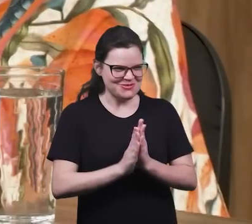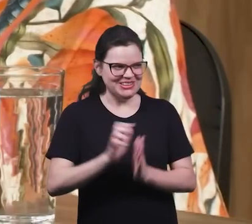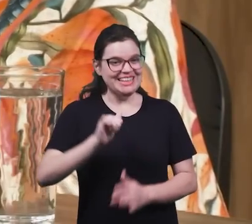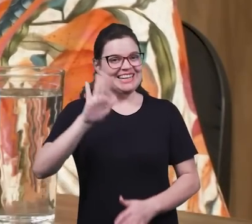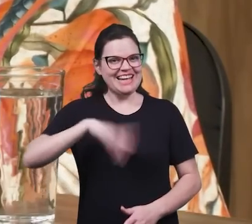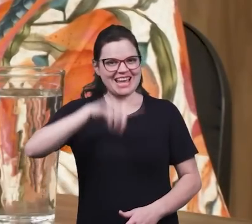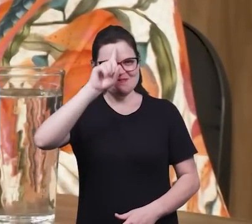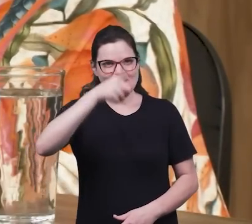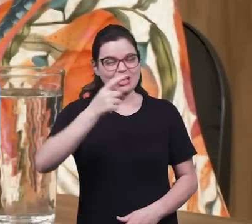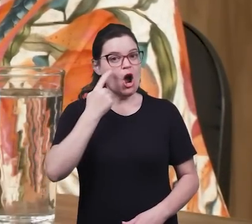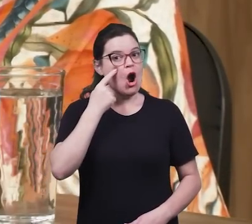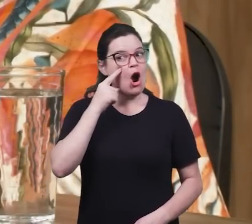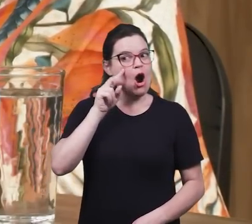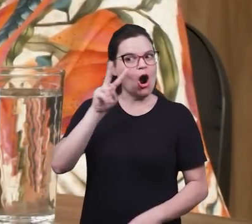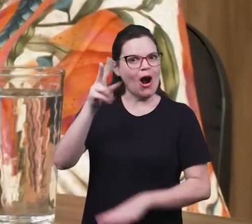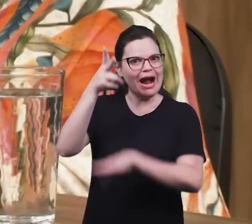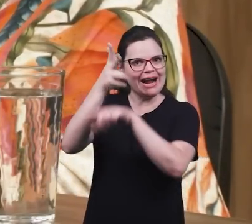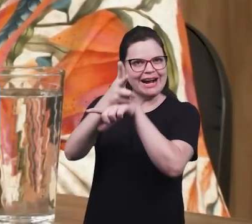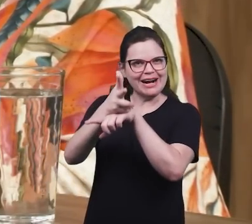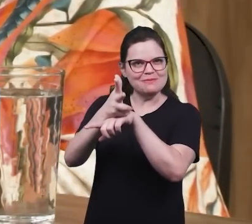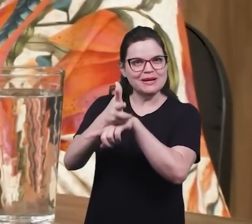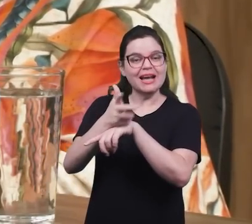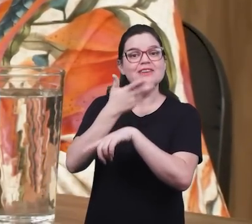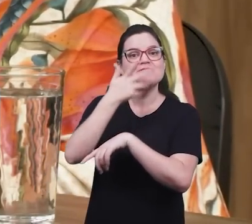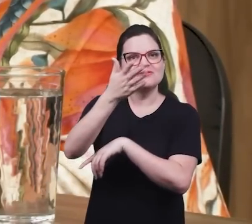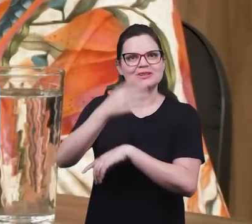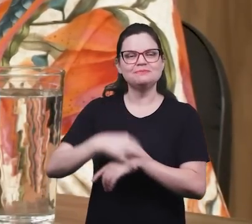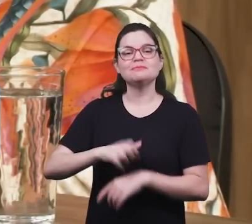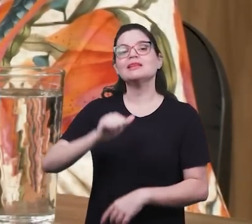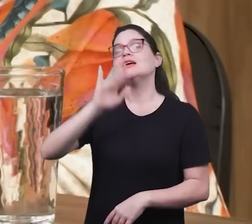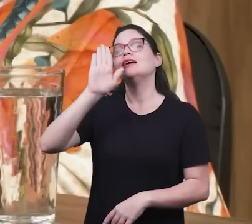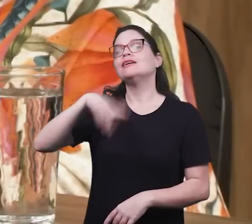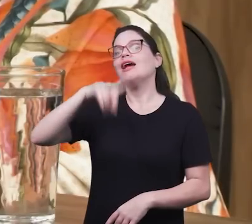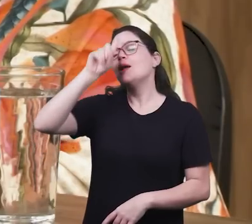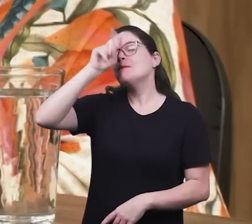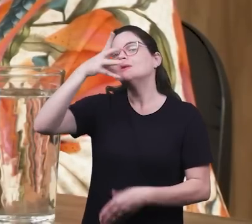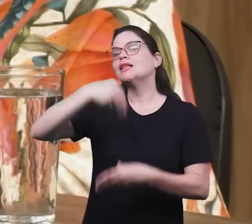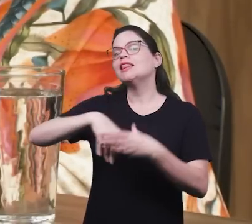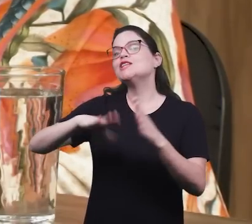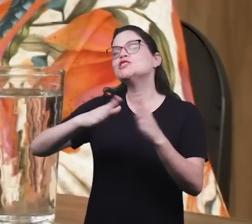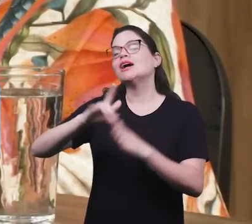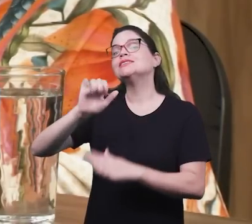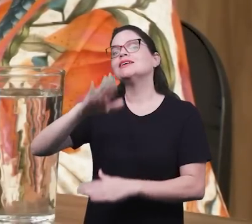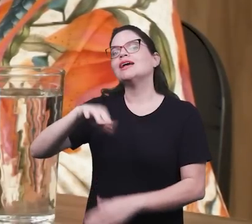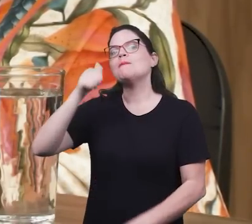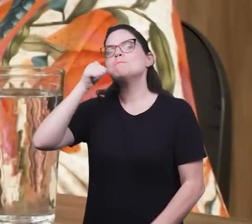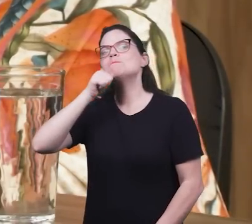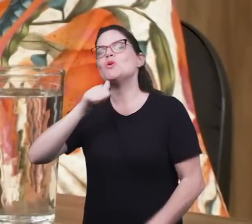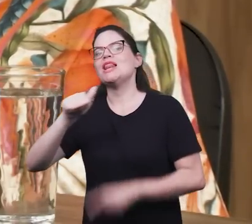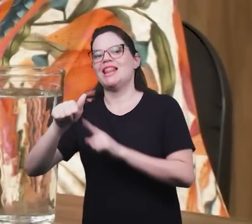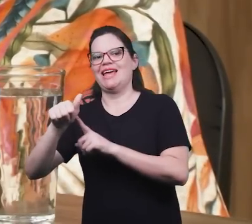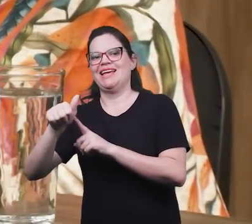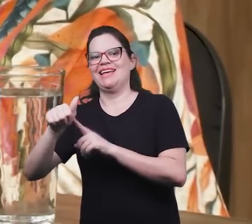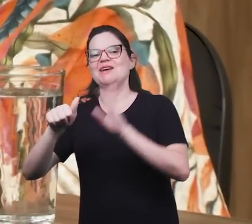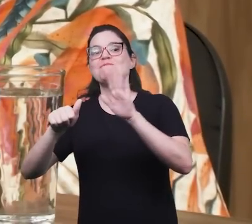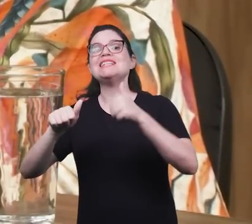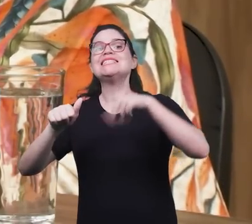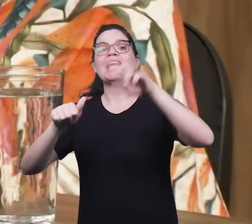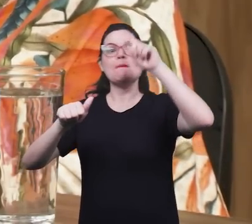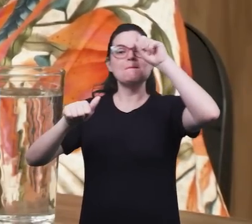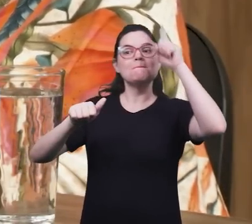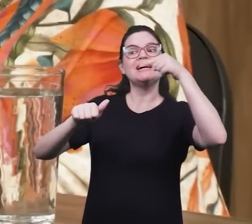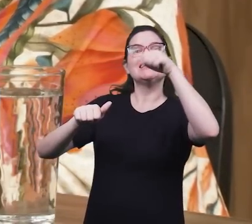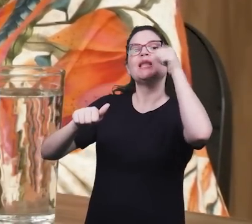Agora, olha bem para a câmera, pastor, dá esse recado. Quem manda é a mulher. Agora, quem manda nela sou eu. Isso